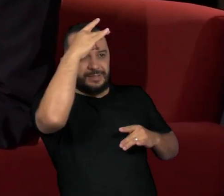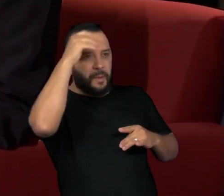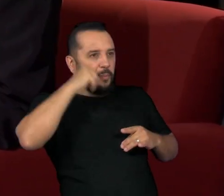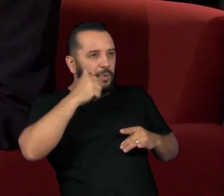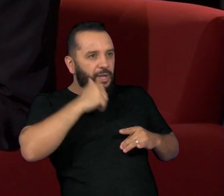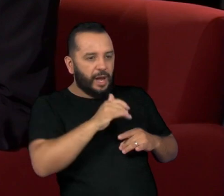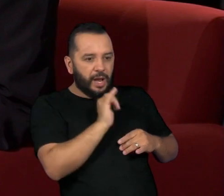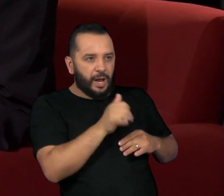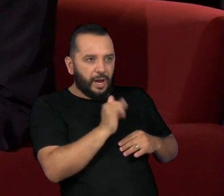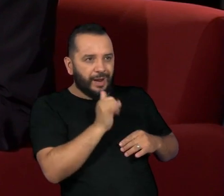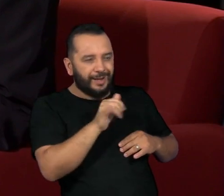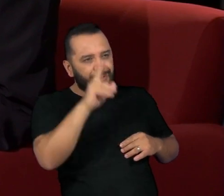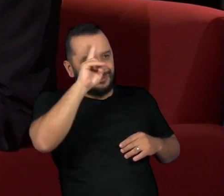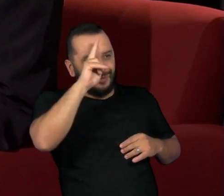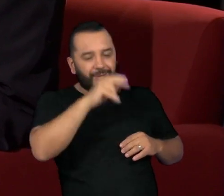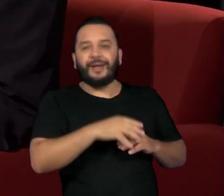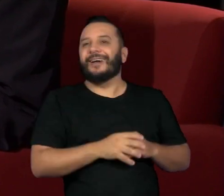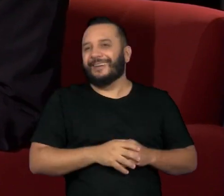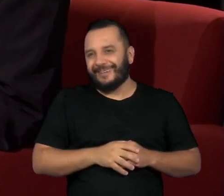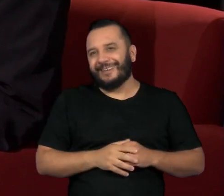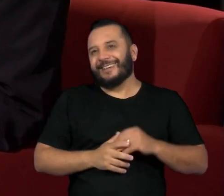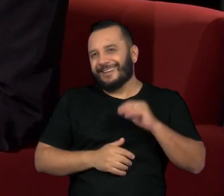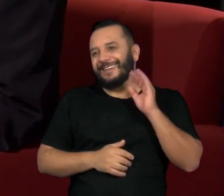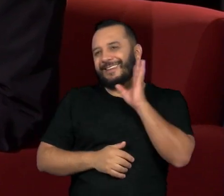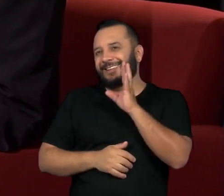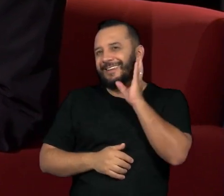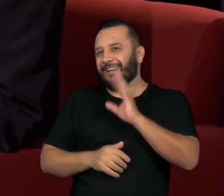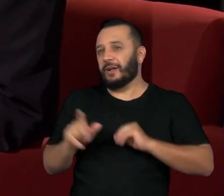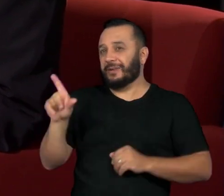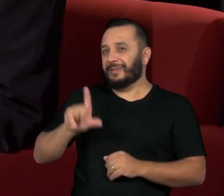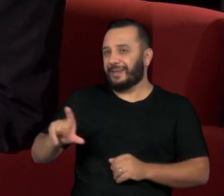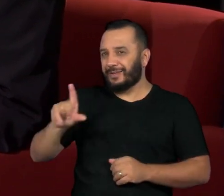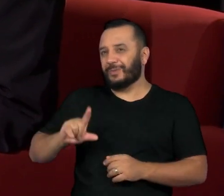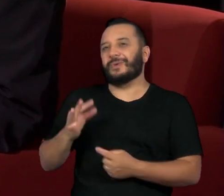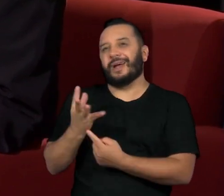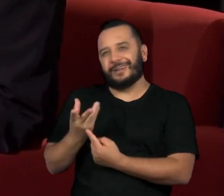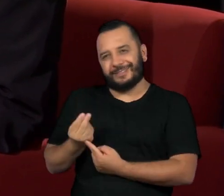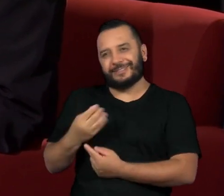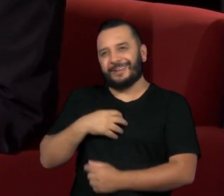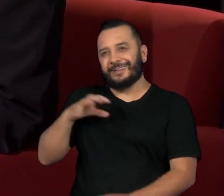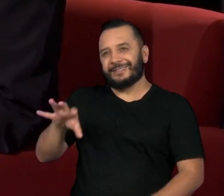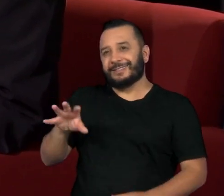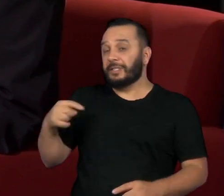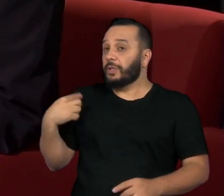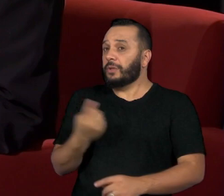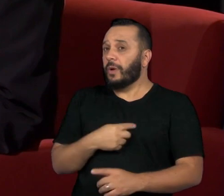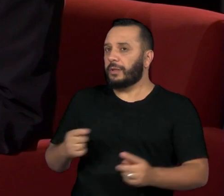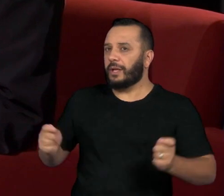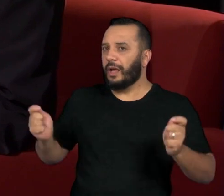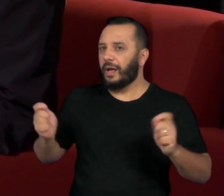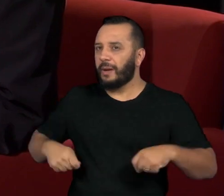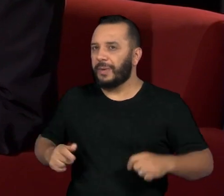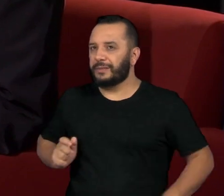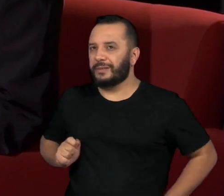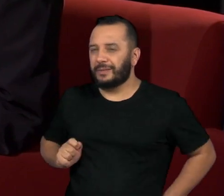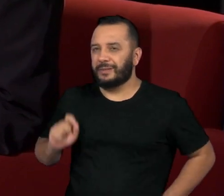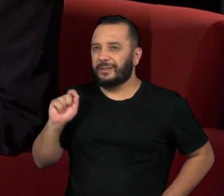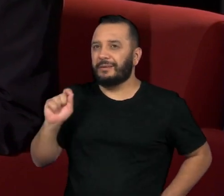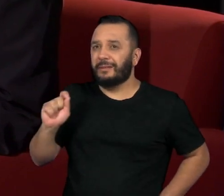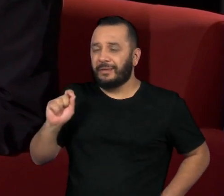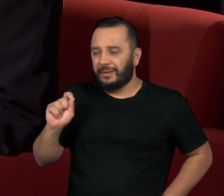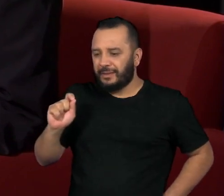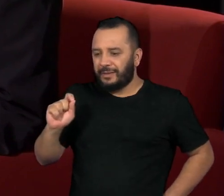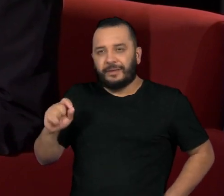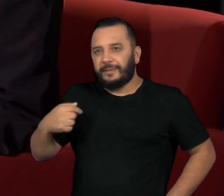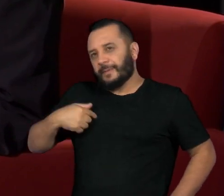mais é o barato da literatura, da arte. É essa capacidade que a gente tem de se deslocar para aquilo que nós